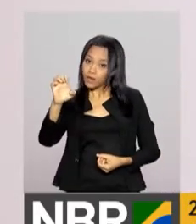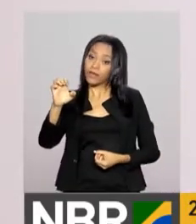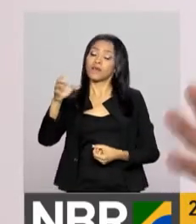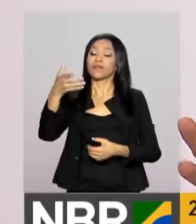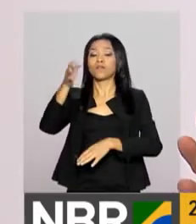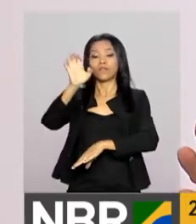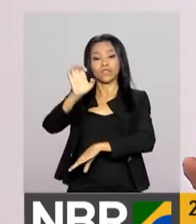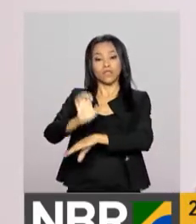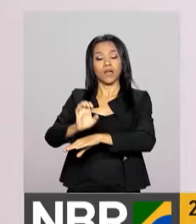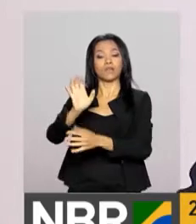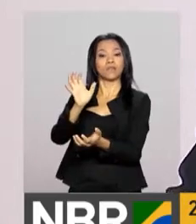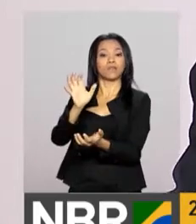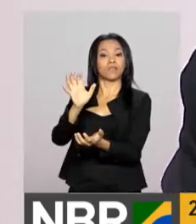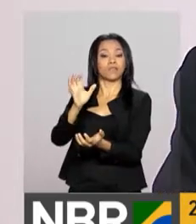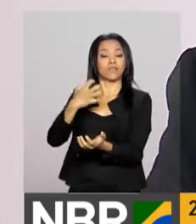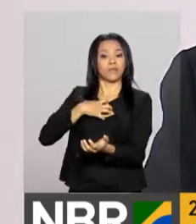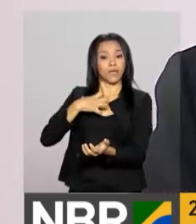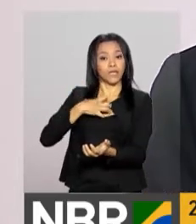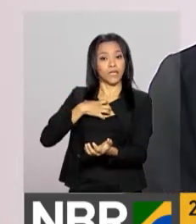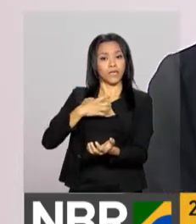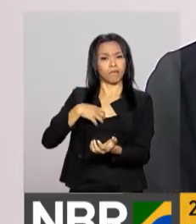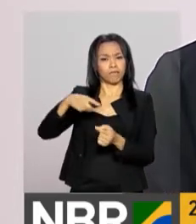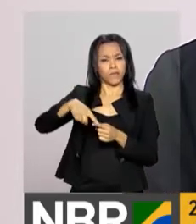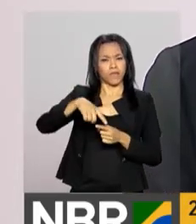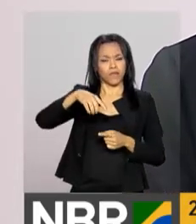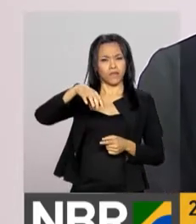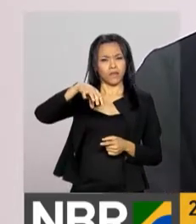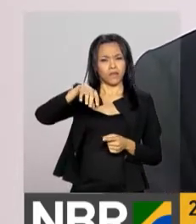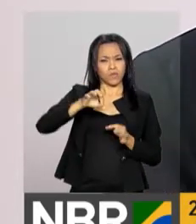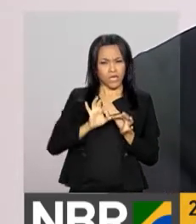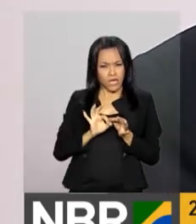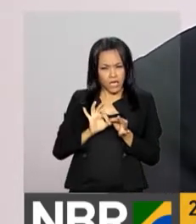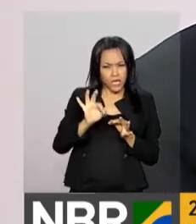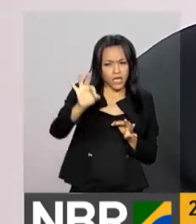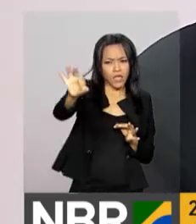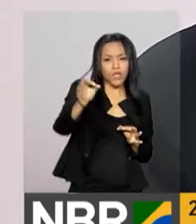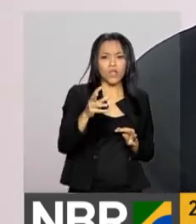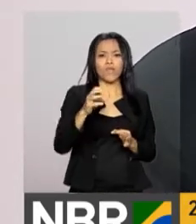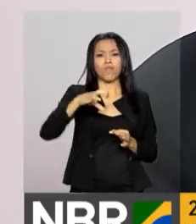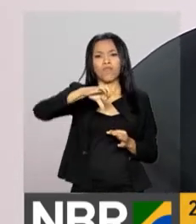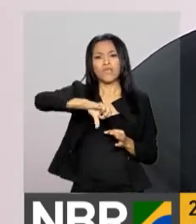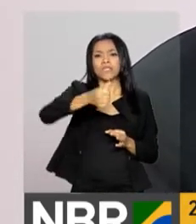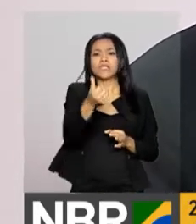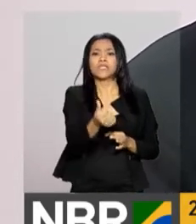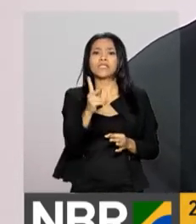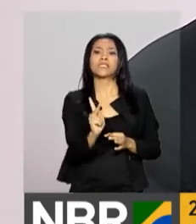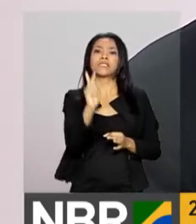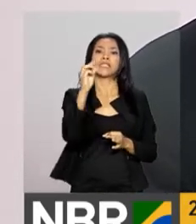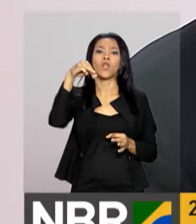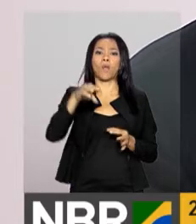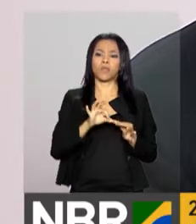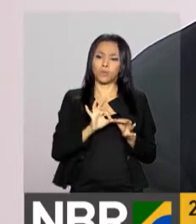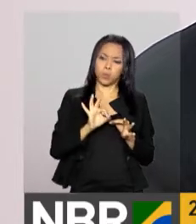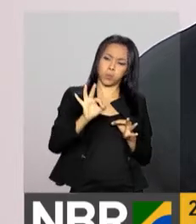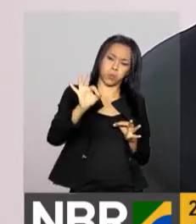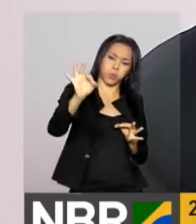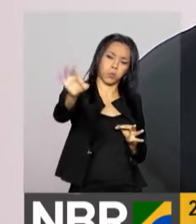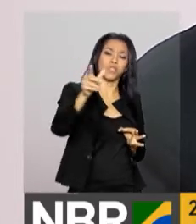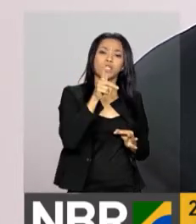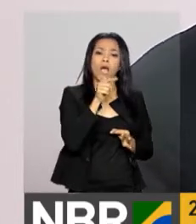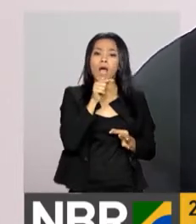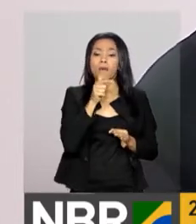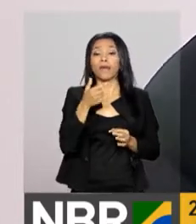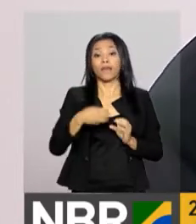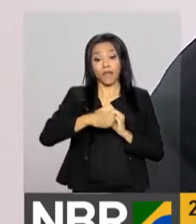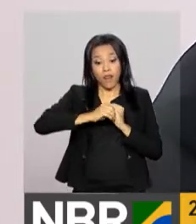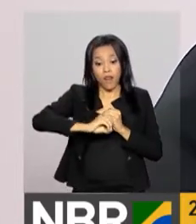43 quilômetros de água do 30º que a acaba irrigando 16 mil e